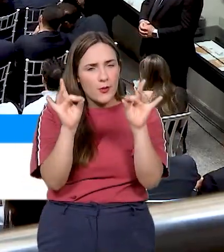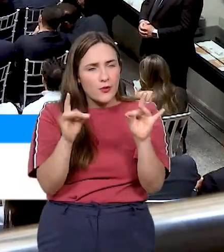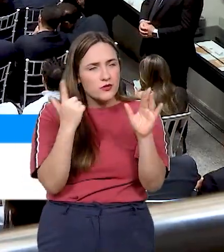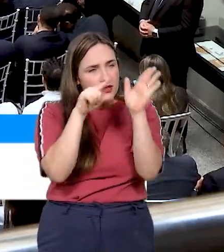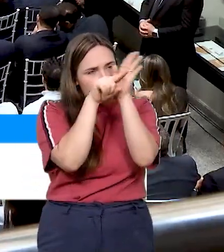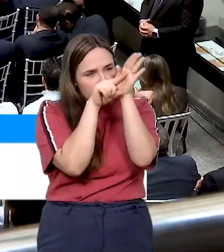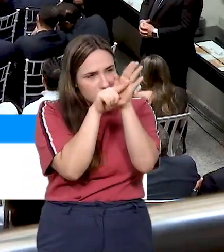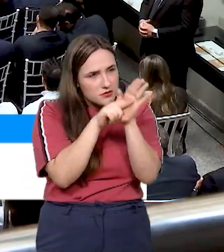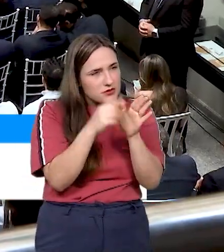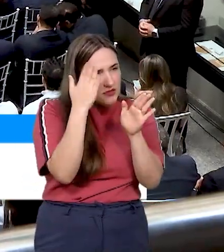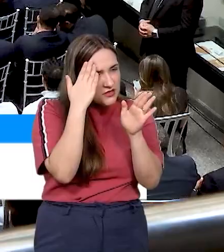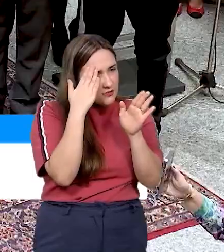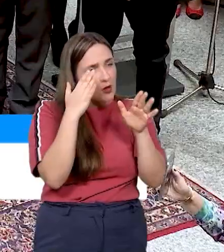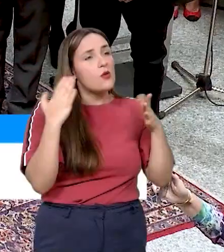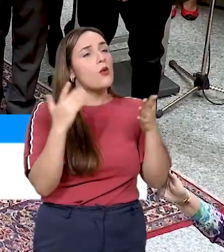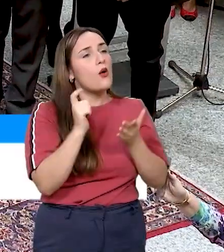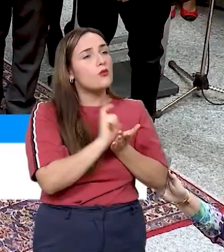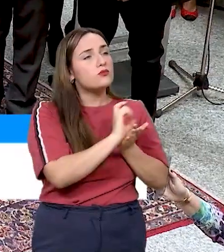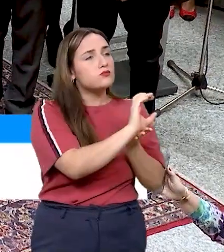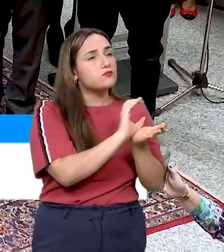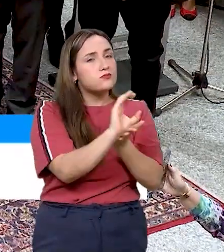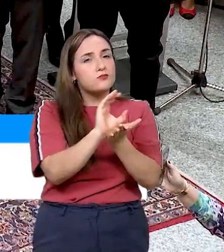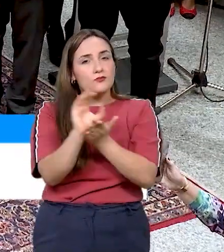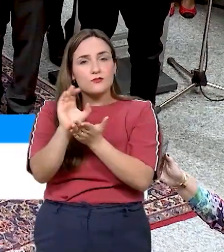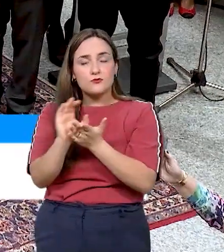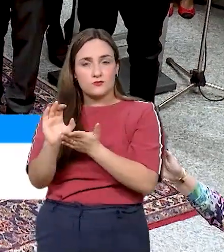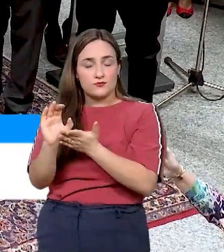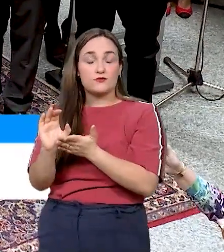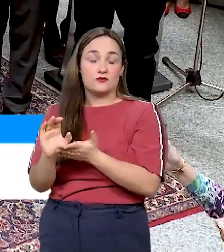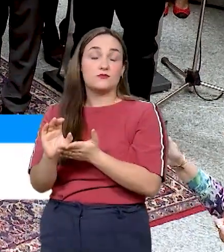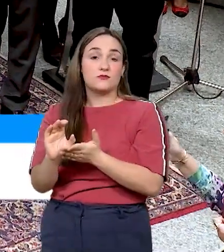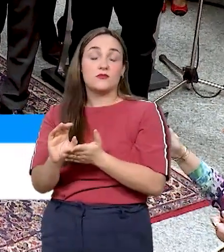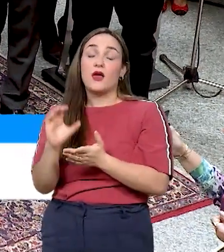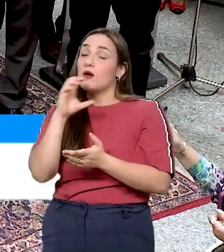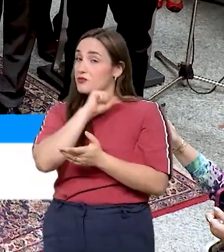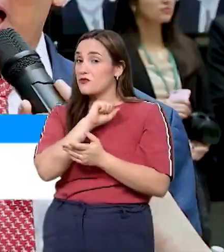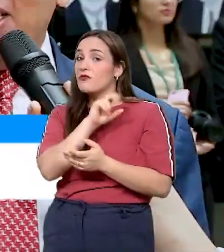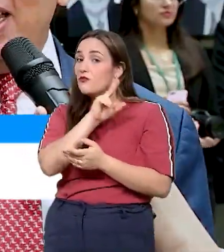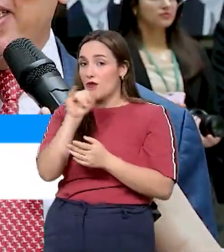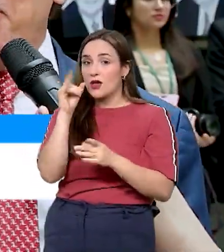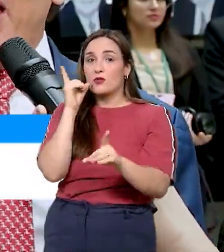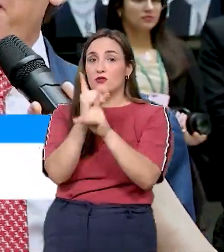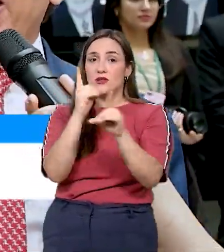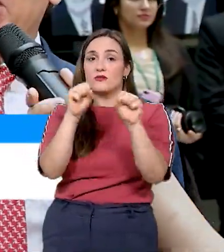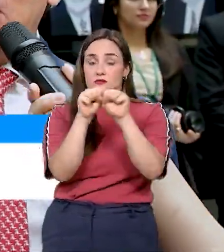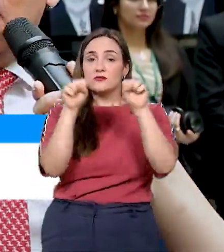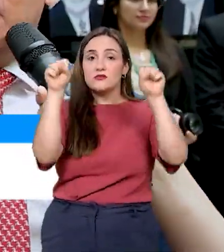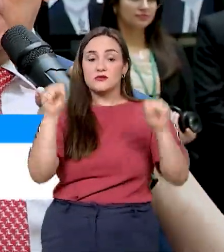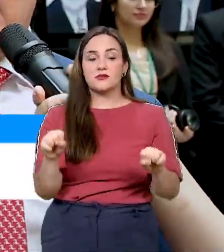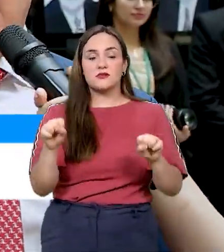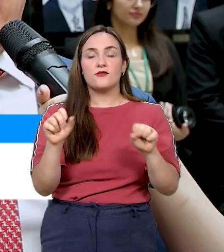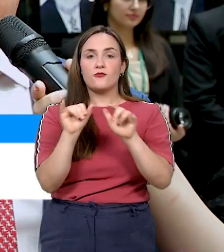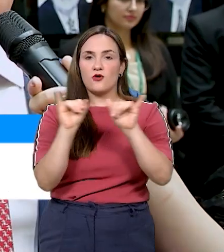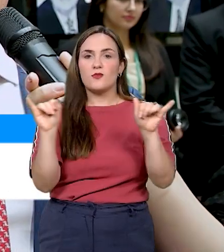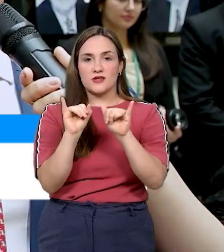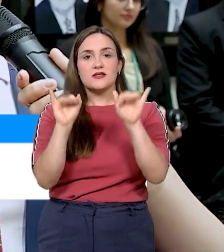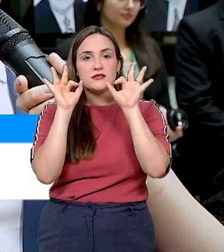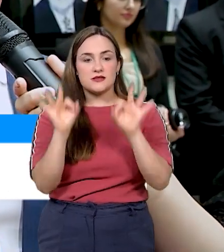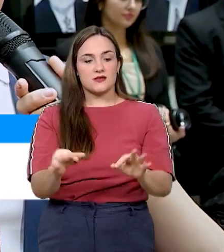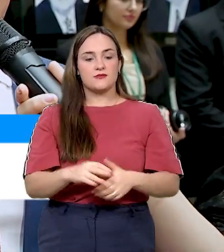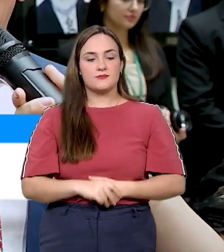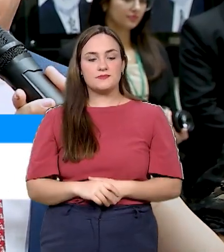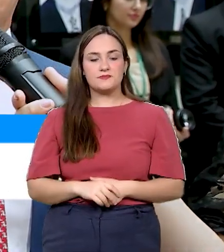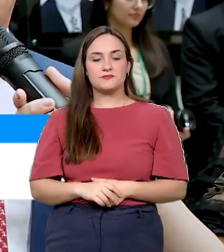em todo o processo relativo às emendas parlamentares e que em breve serão disponibilizadas em um